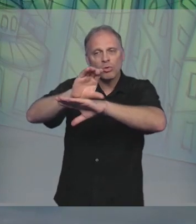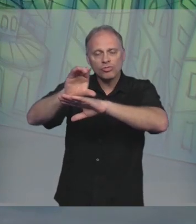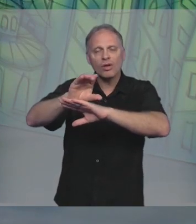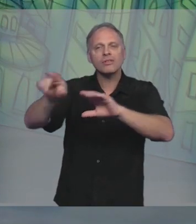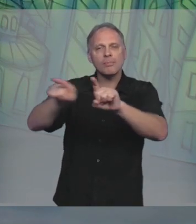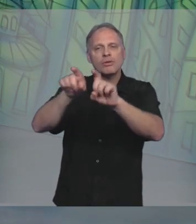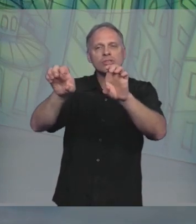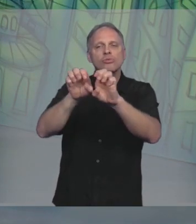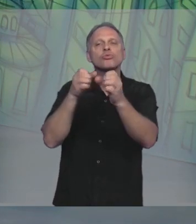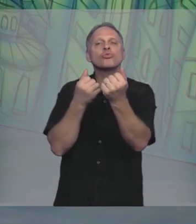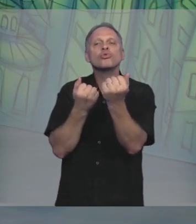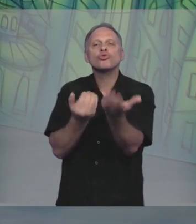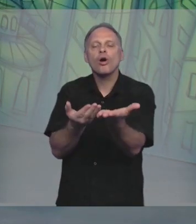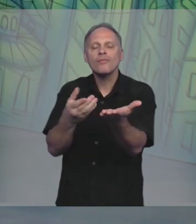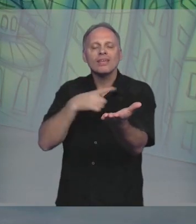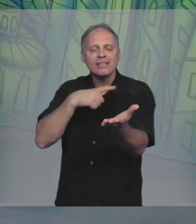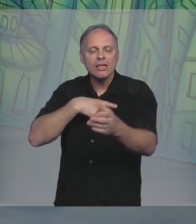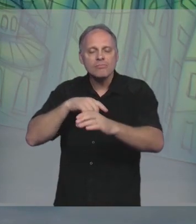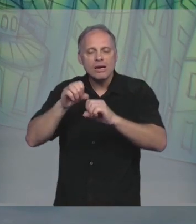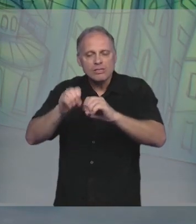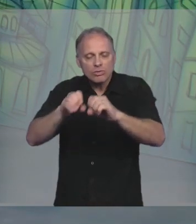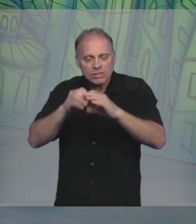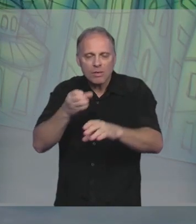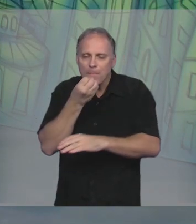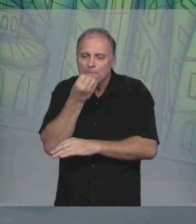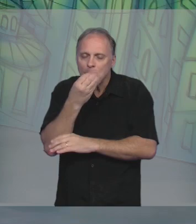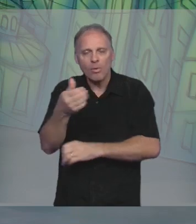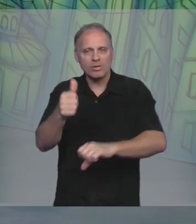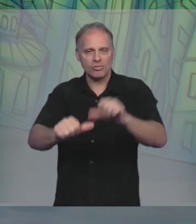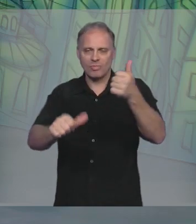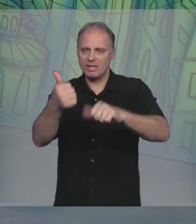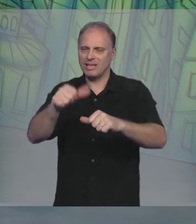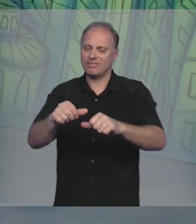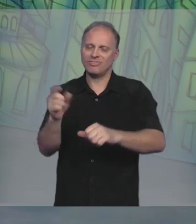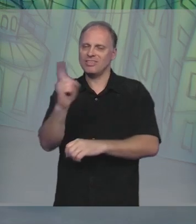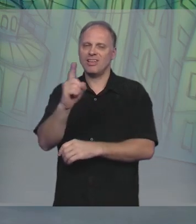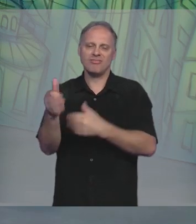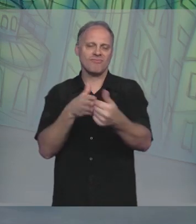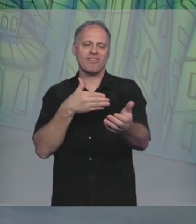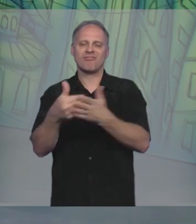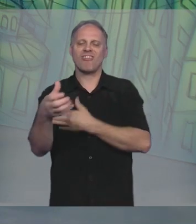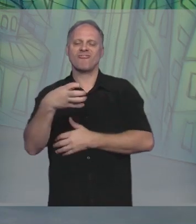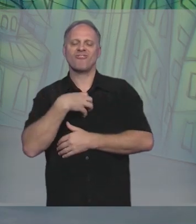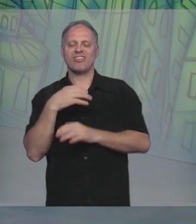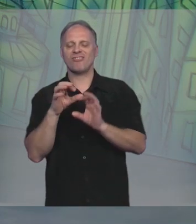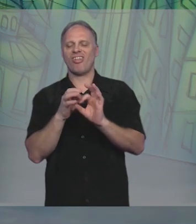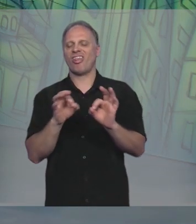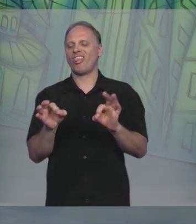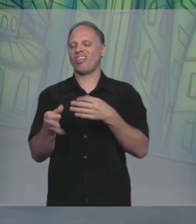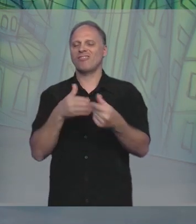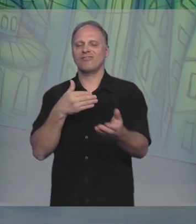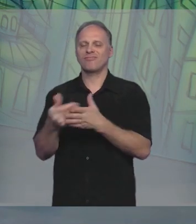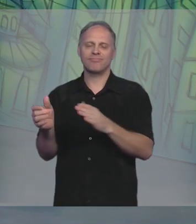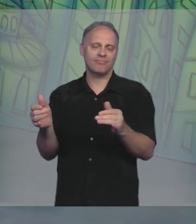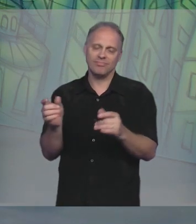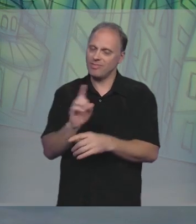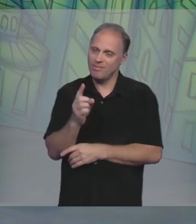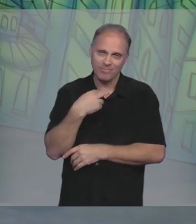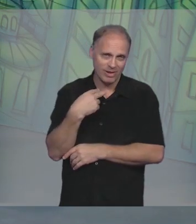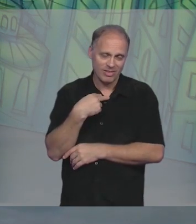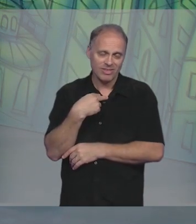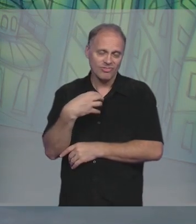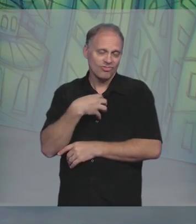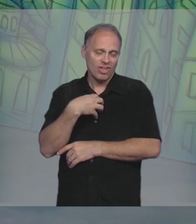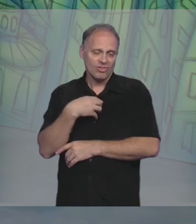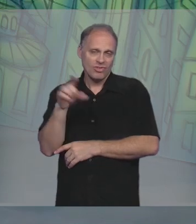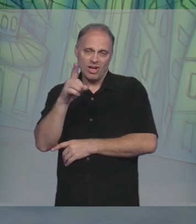Estatuto dos Jovens, de que ele tenha uma educação boa, de qualidade, e não de qualquer forma, inclusive de uma